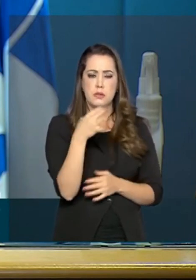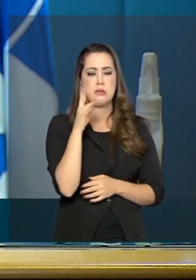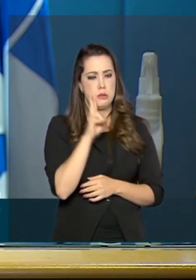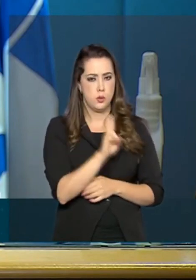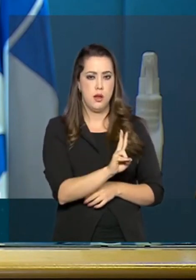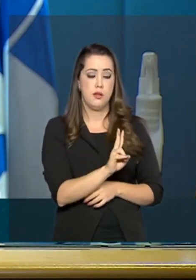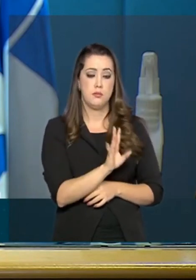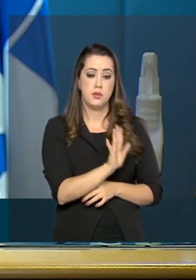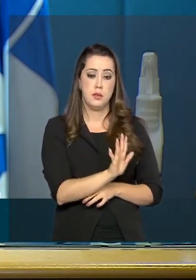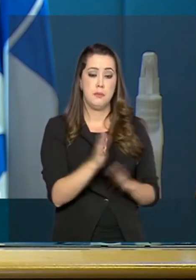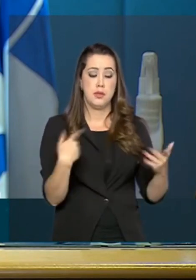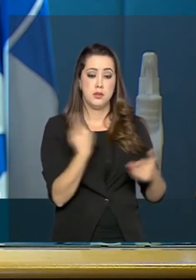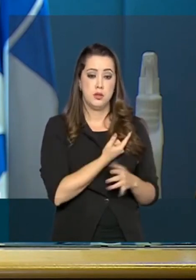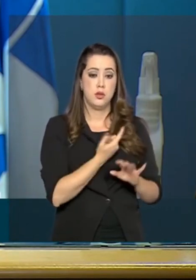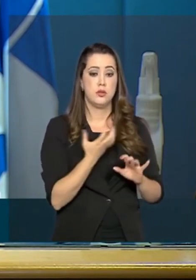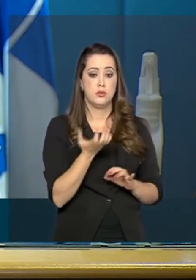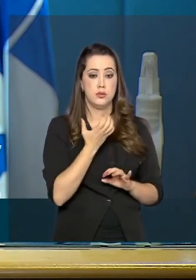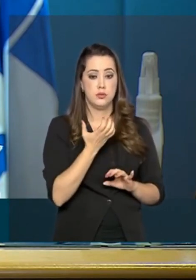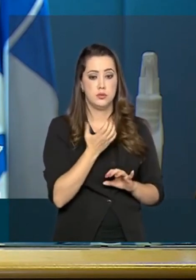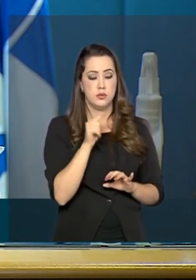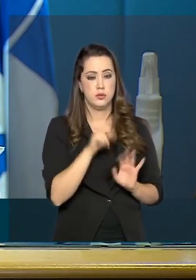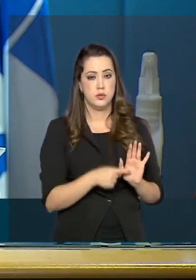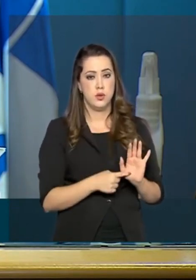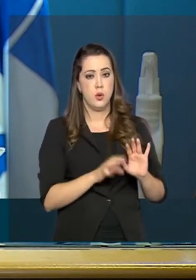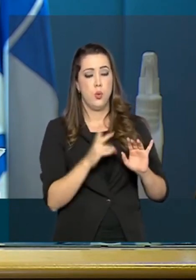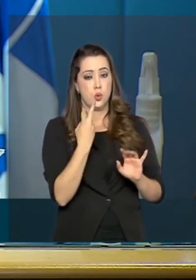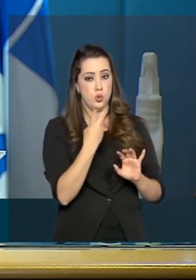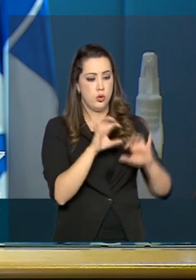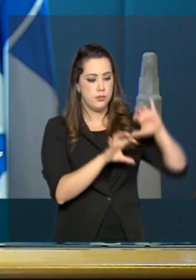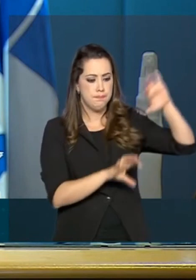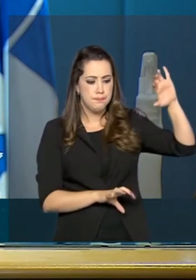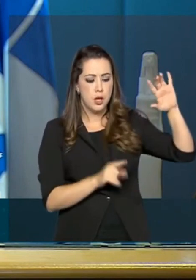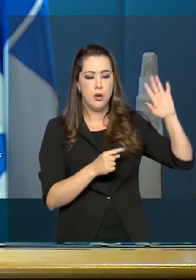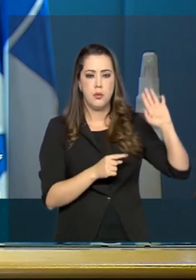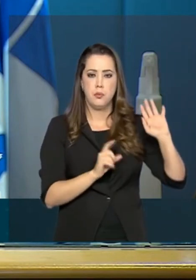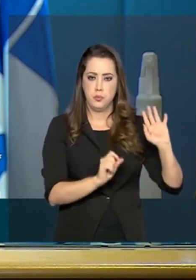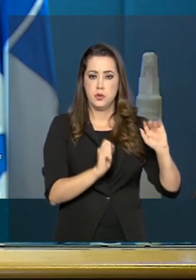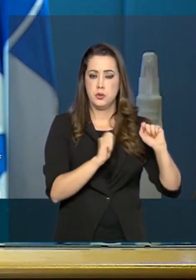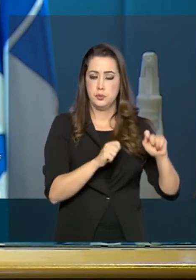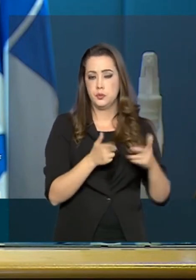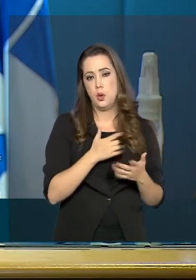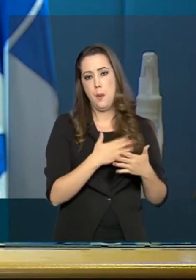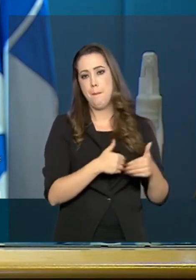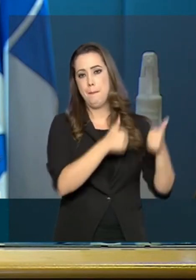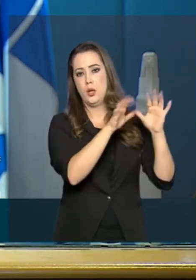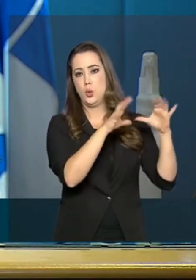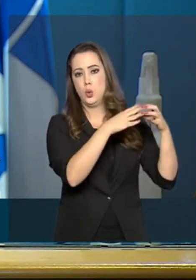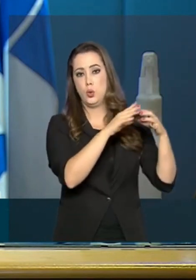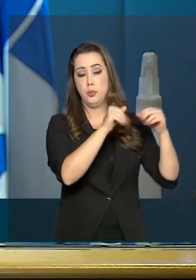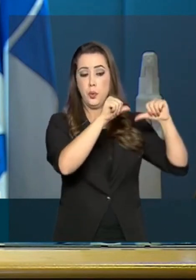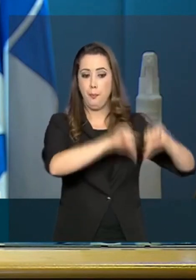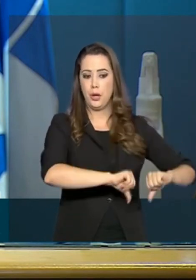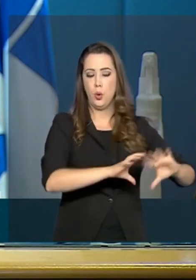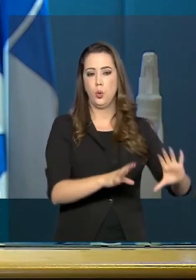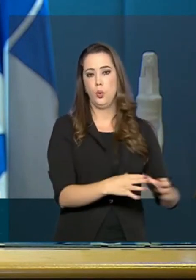de vocês, mas nós quisemos, com essas 2 apresentações, mostrar os 2 extremos. O melhor grupo e o pior